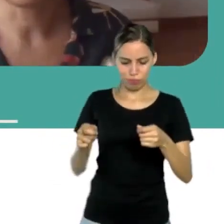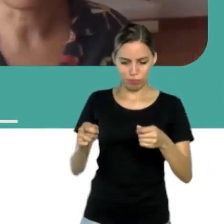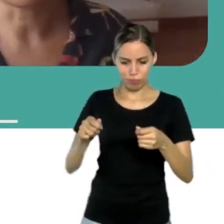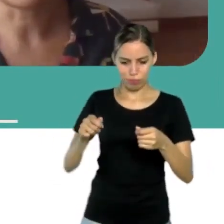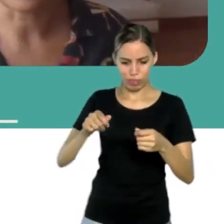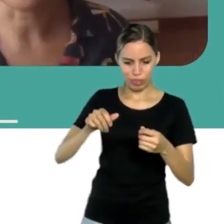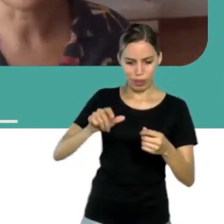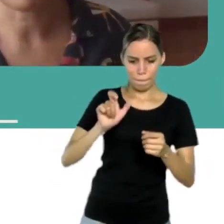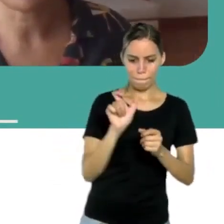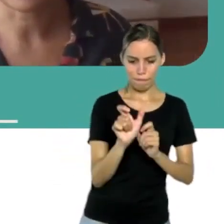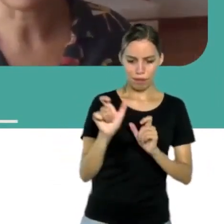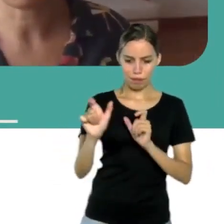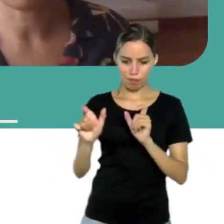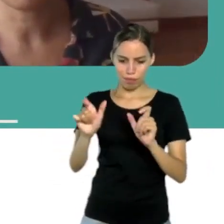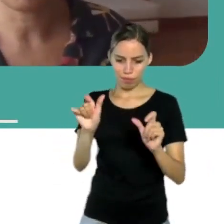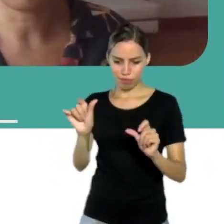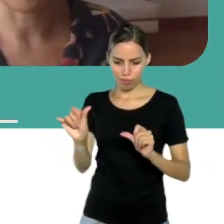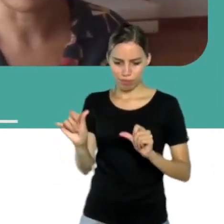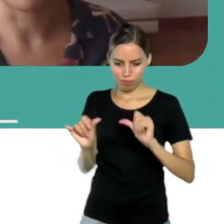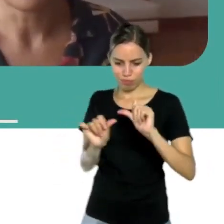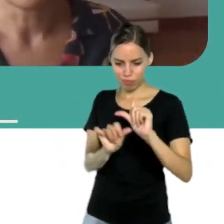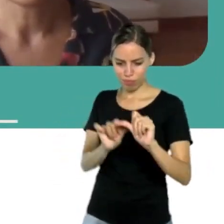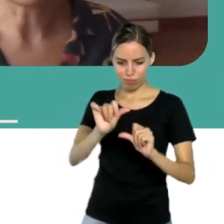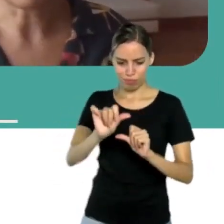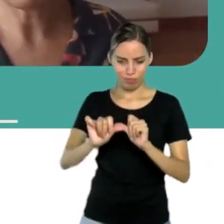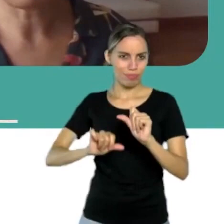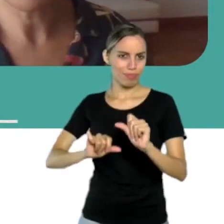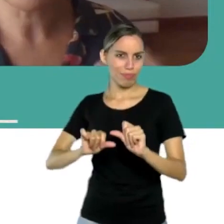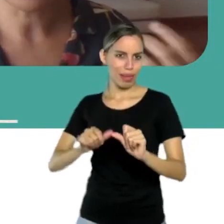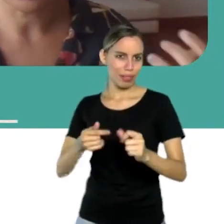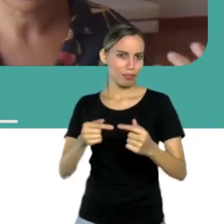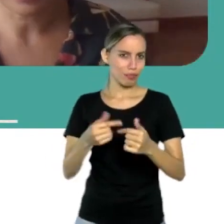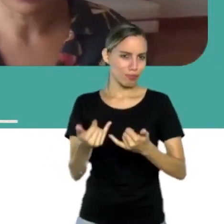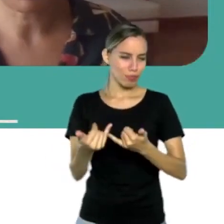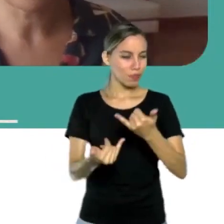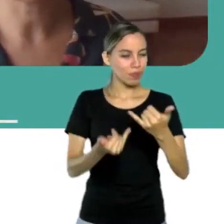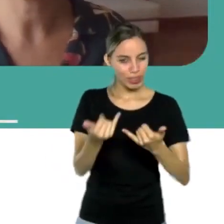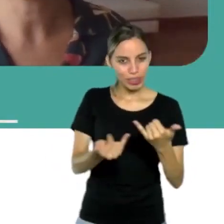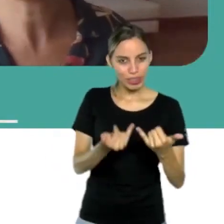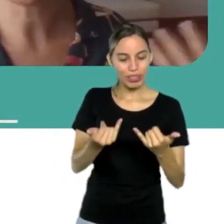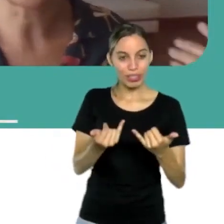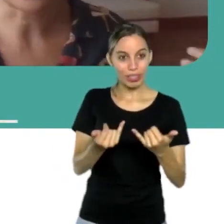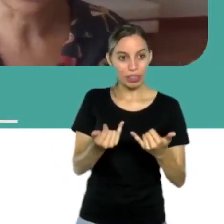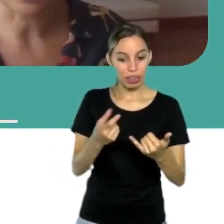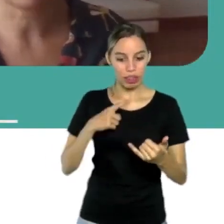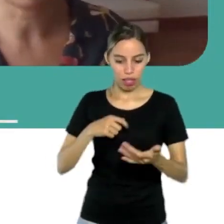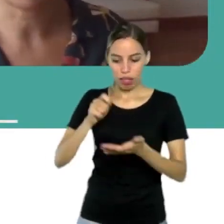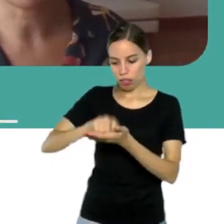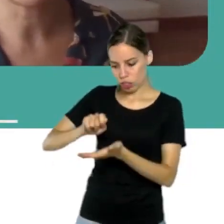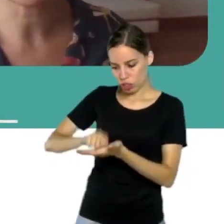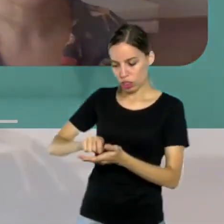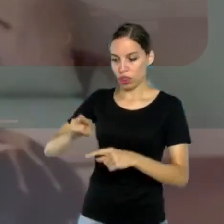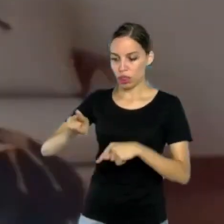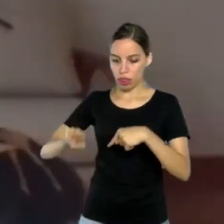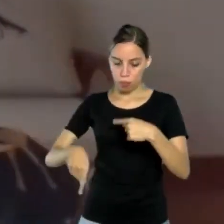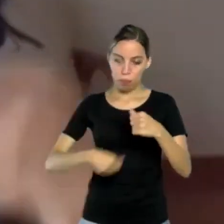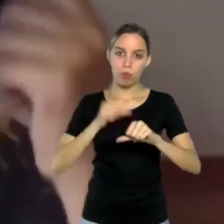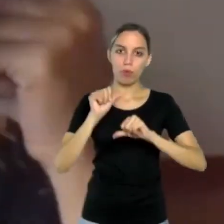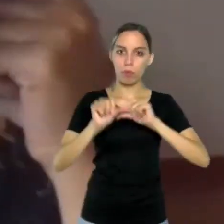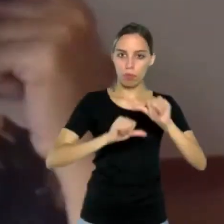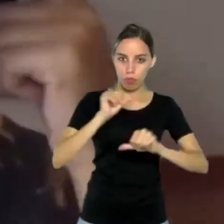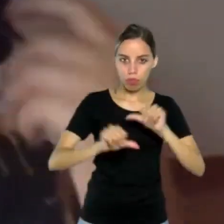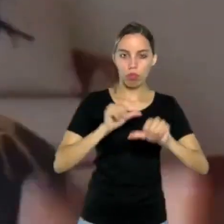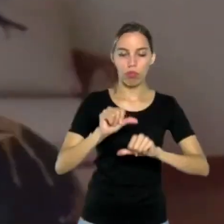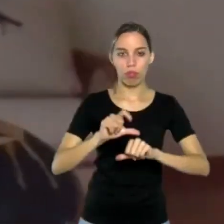brincar com o texto, né? Brincar com o poema. Então, tem uma primeira escrita e depois tem muitas outras, né? Que vão acontecendo,